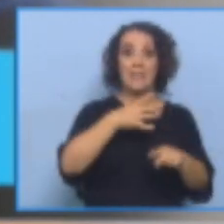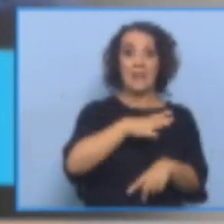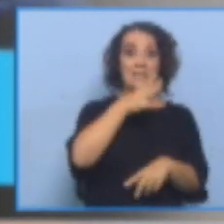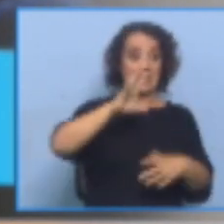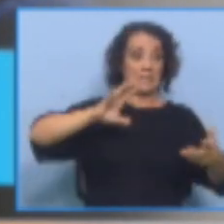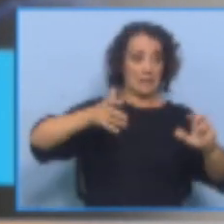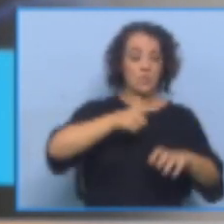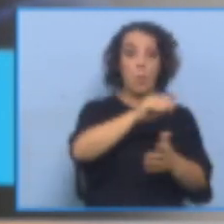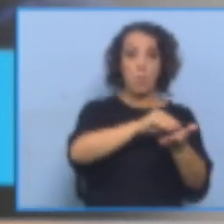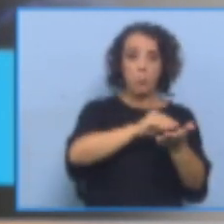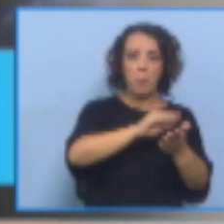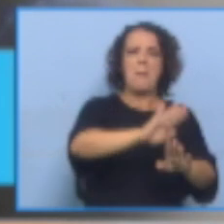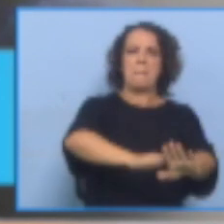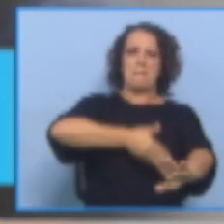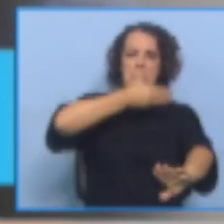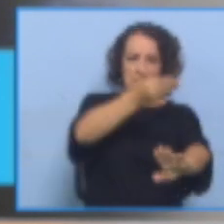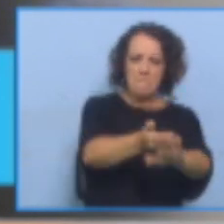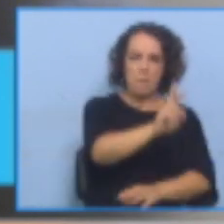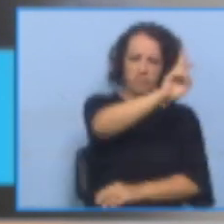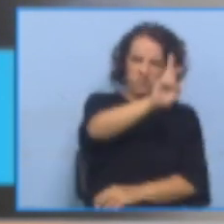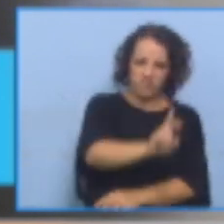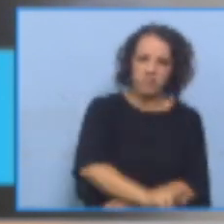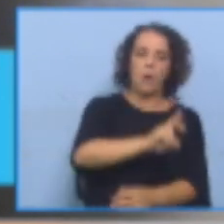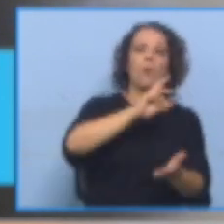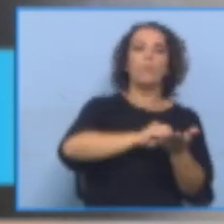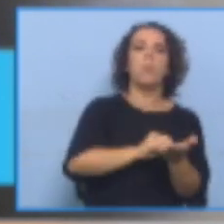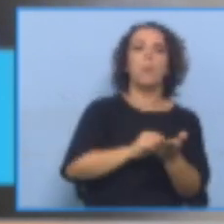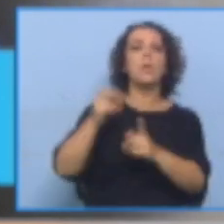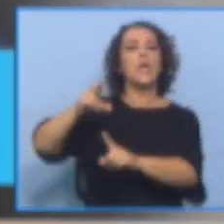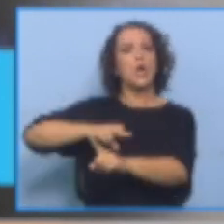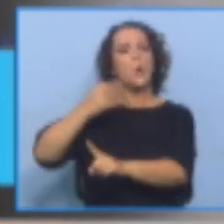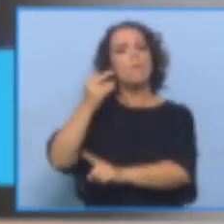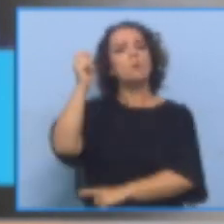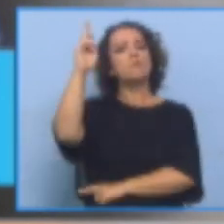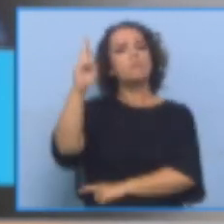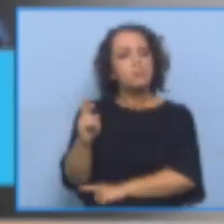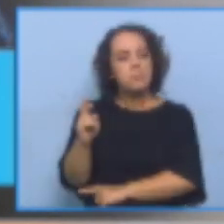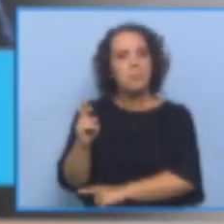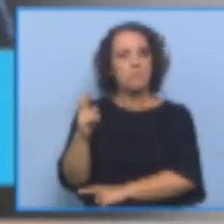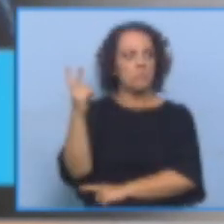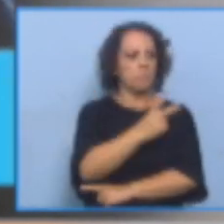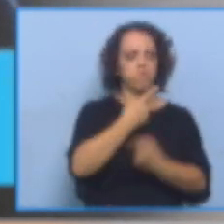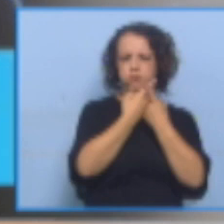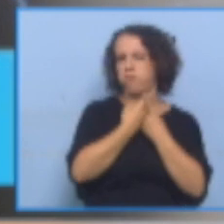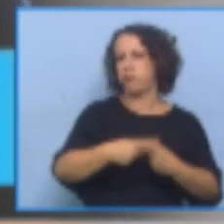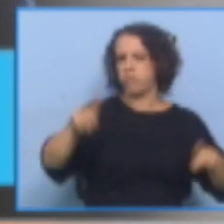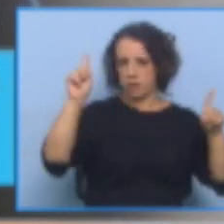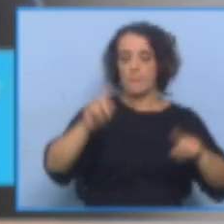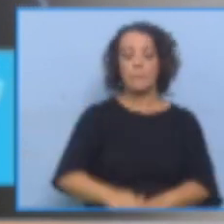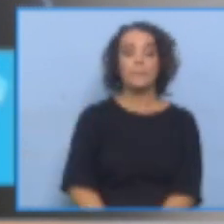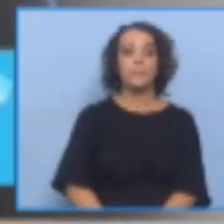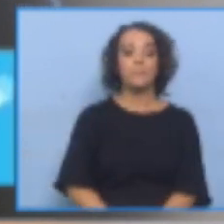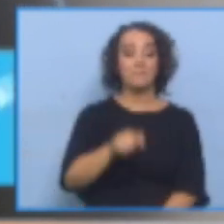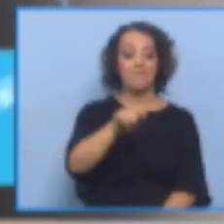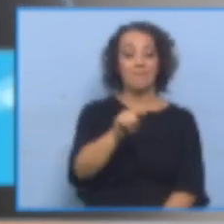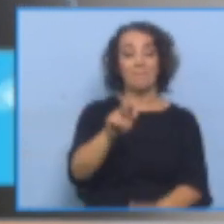aquilo que tinha sido o empobrecimento dos mais ricos. Este estudo agora, que dá base à desigualdade chocante, foi